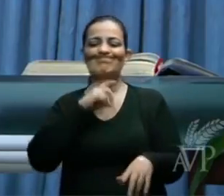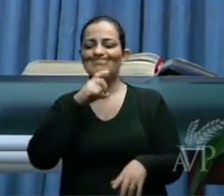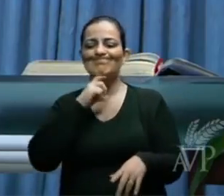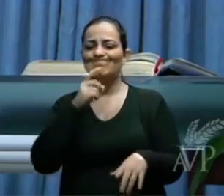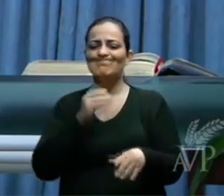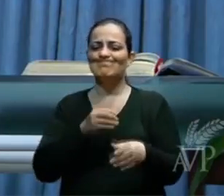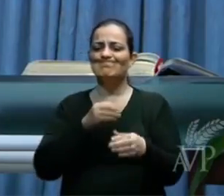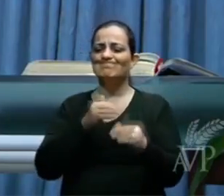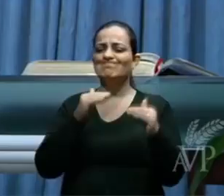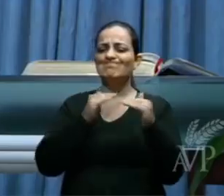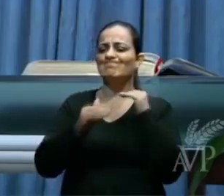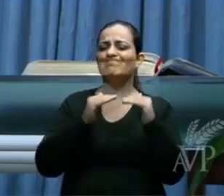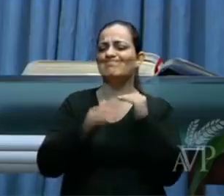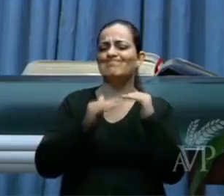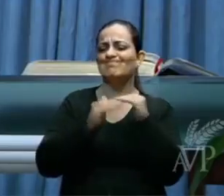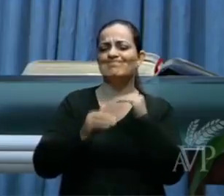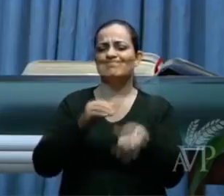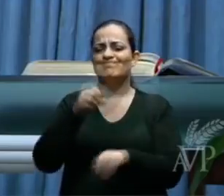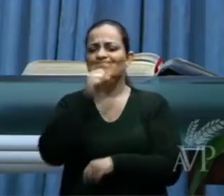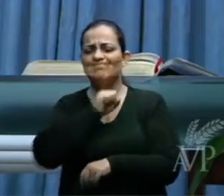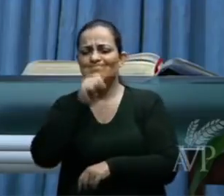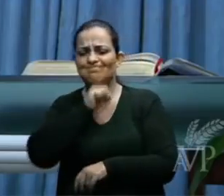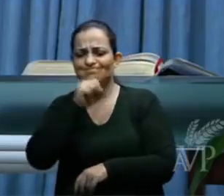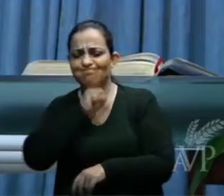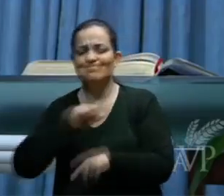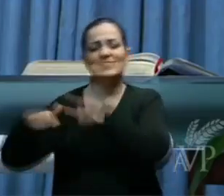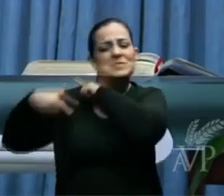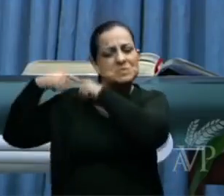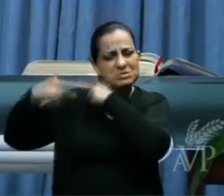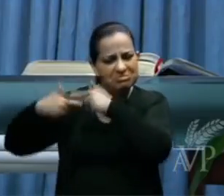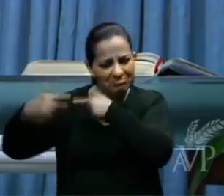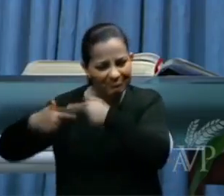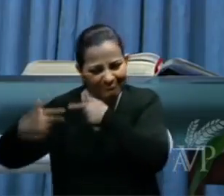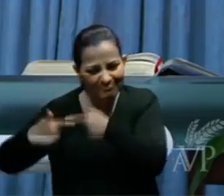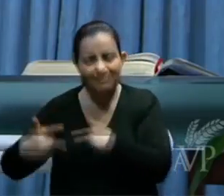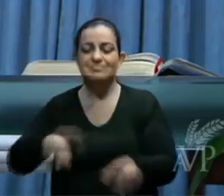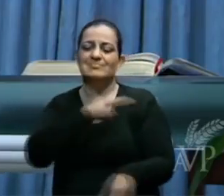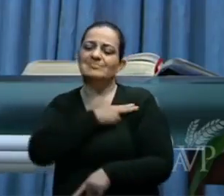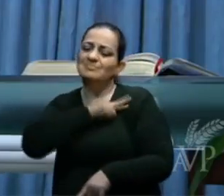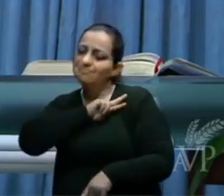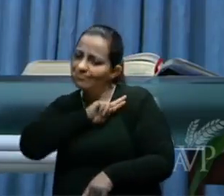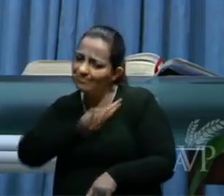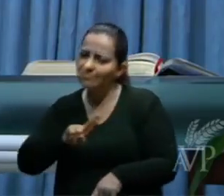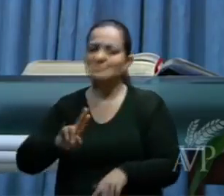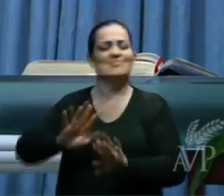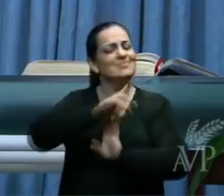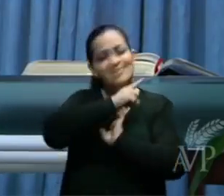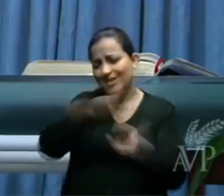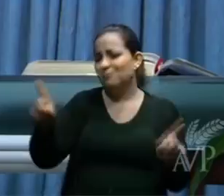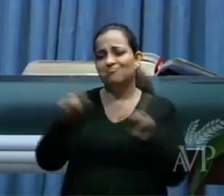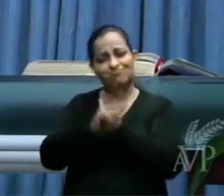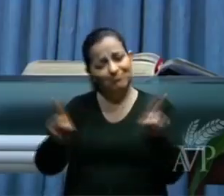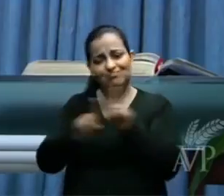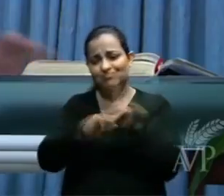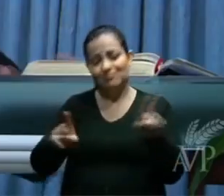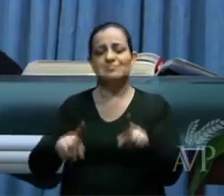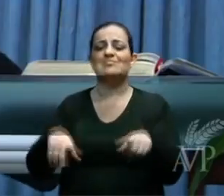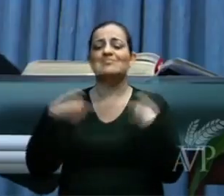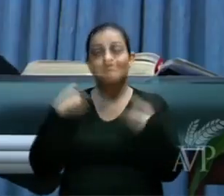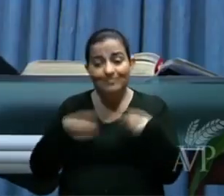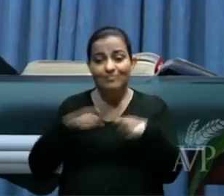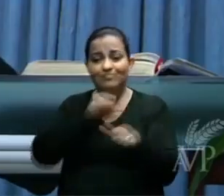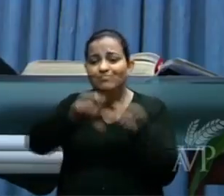coisas velhas caducas tradicionais religiosas não você tem que ser um vinho